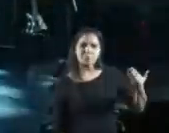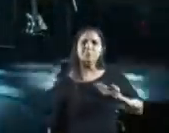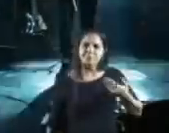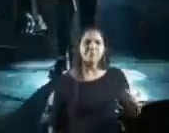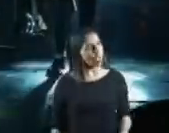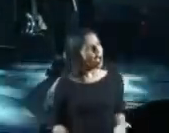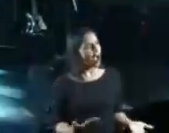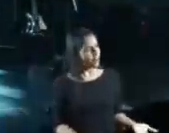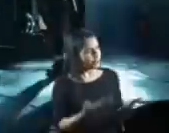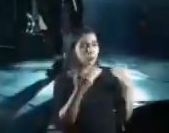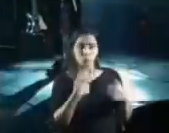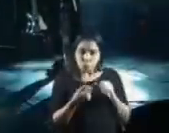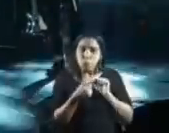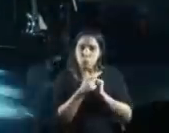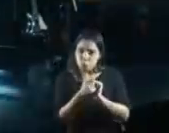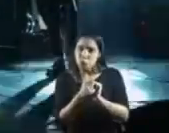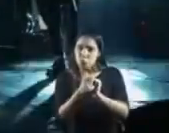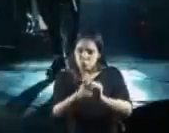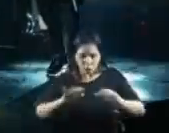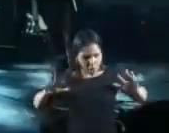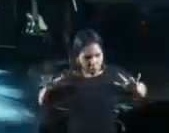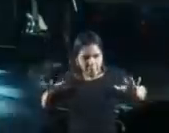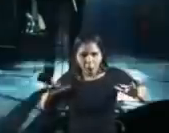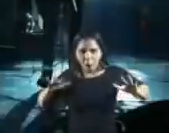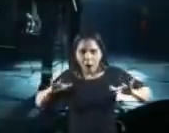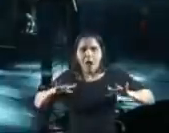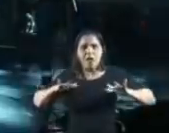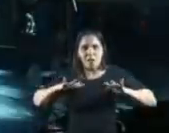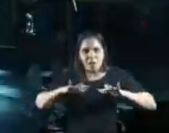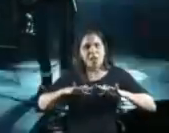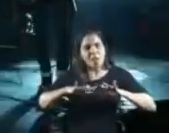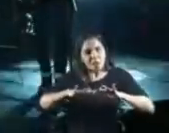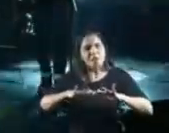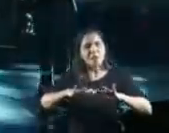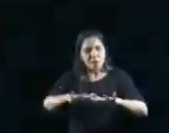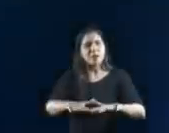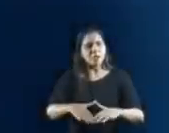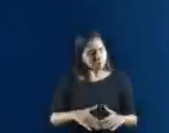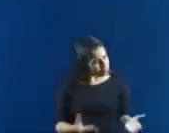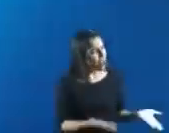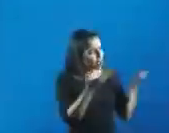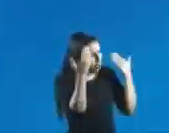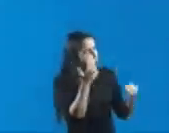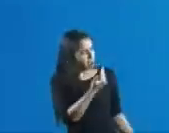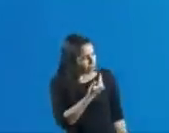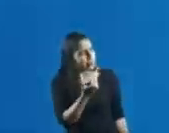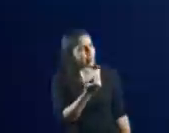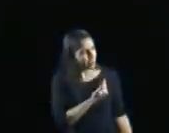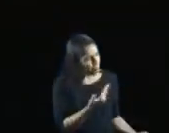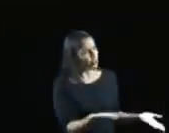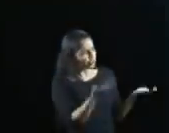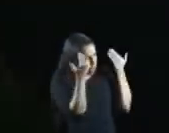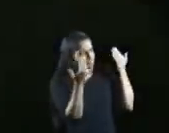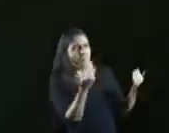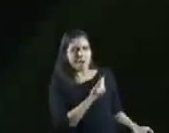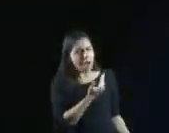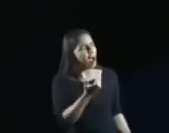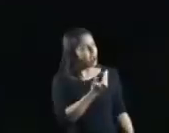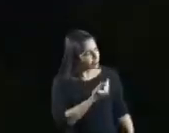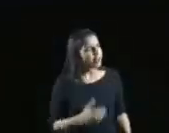avante, junta a tua nossa voz. Avante, camarada,